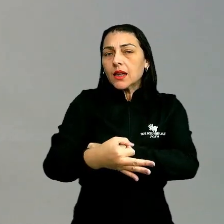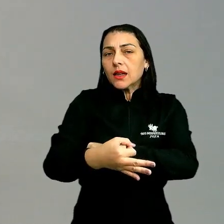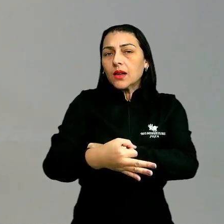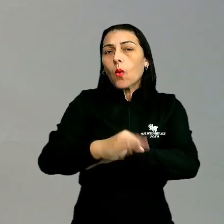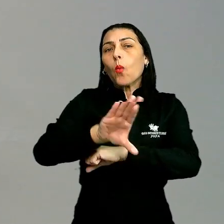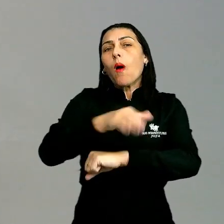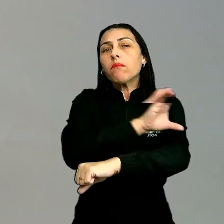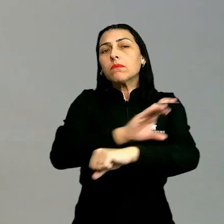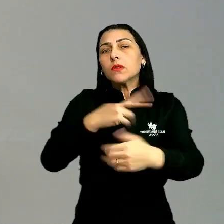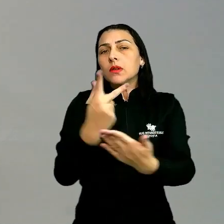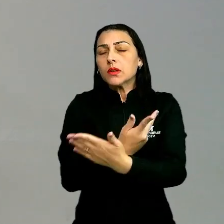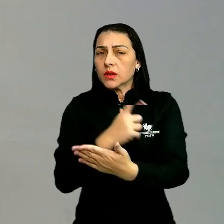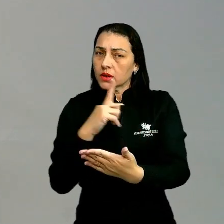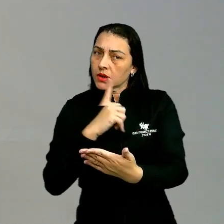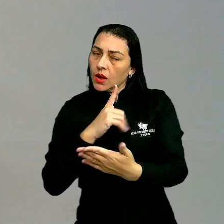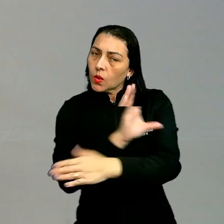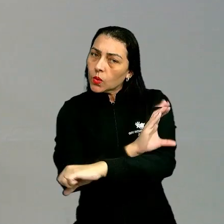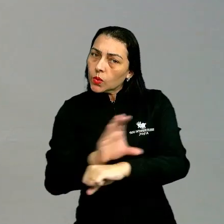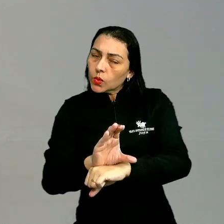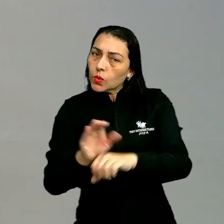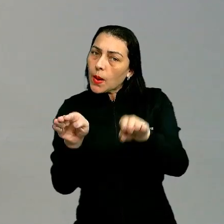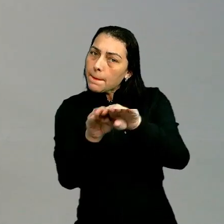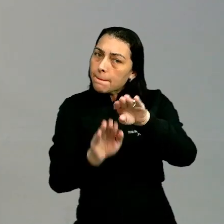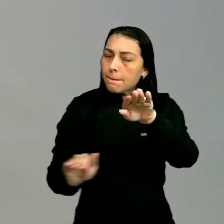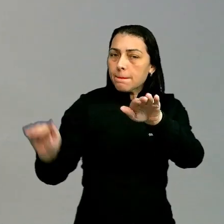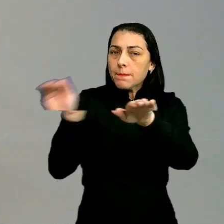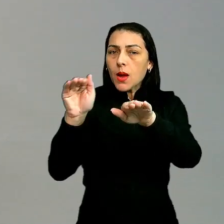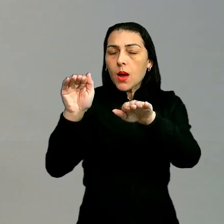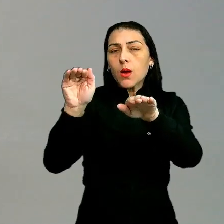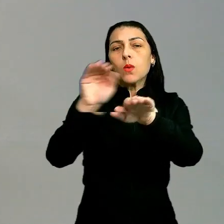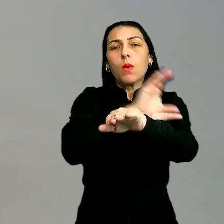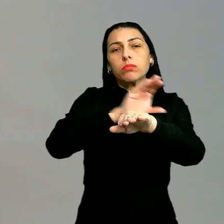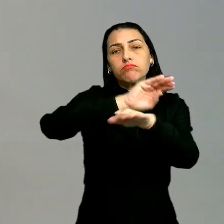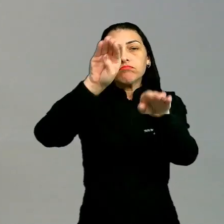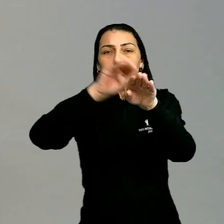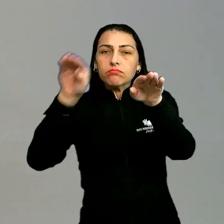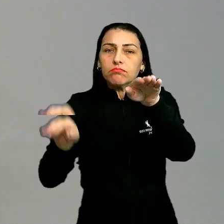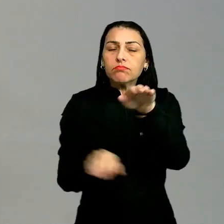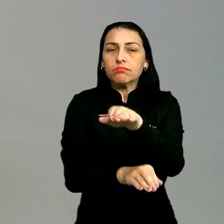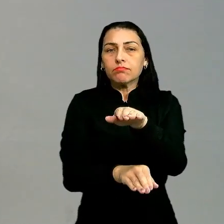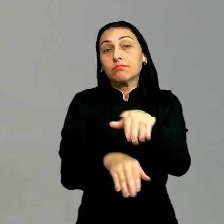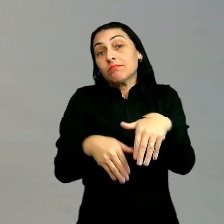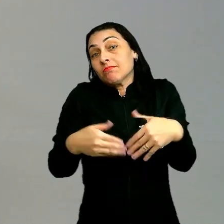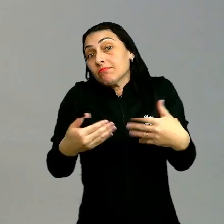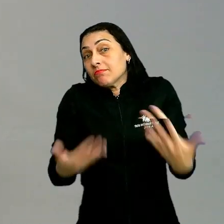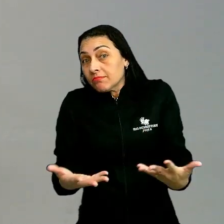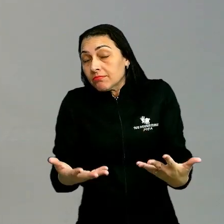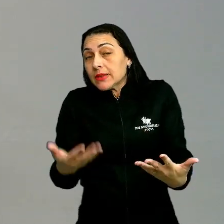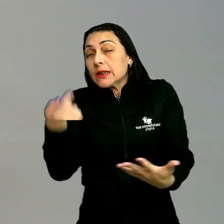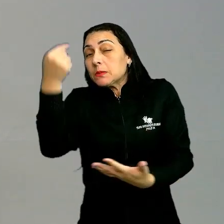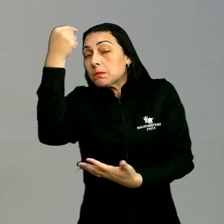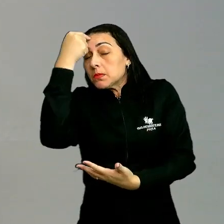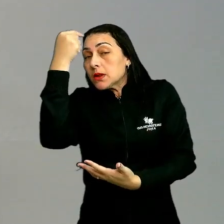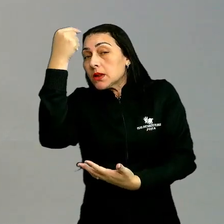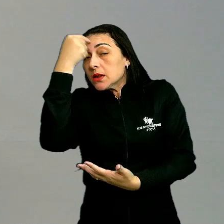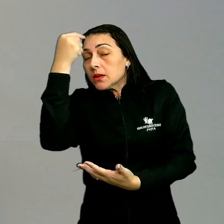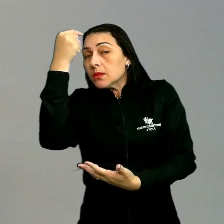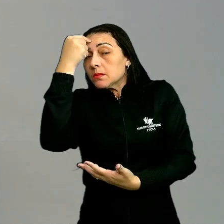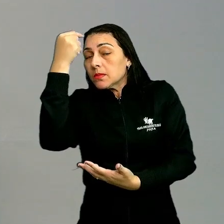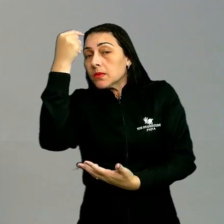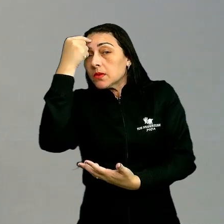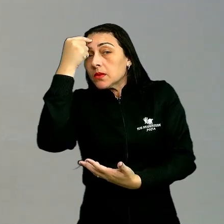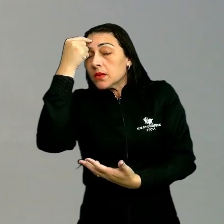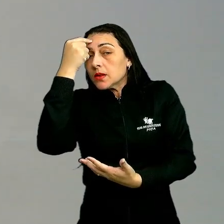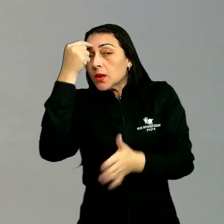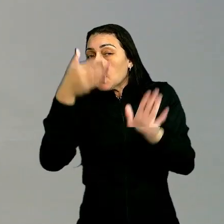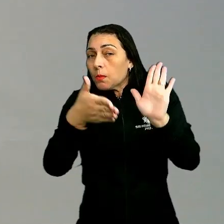cultura errada? Existe uma cultura superior e uma cultura inferior? Essa reflexão é uma reflexão